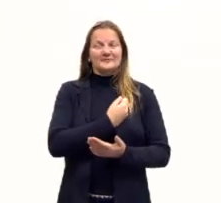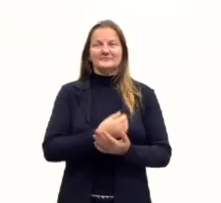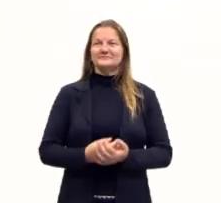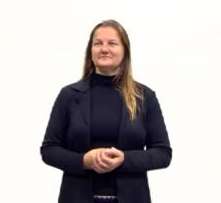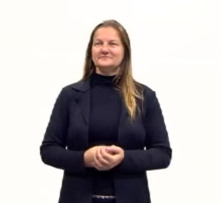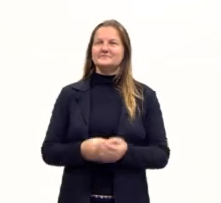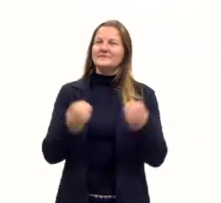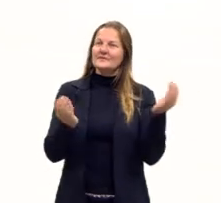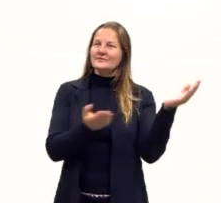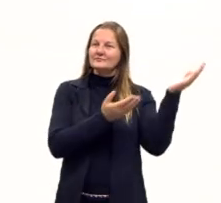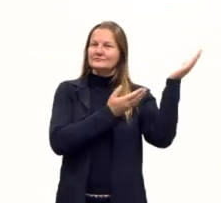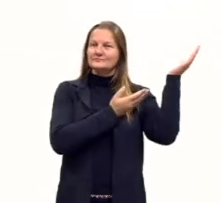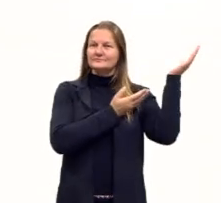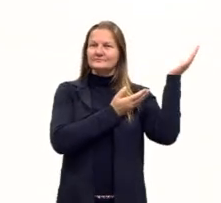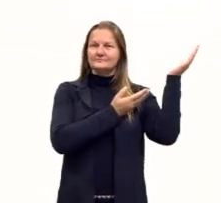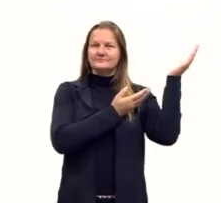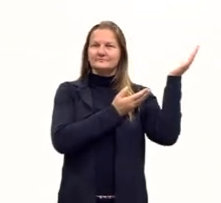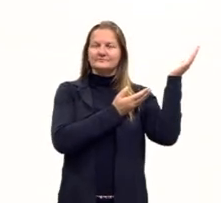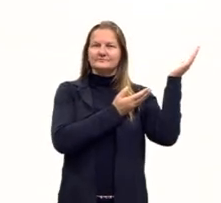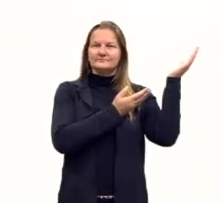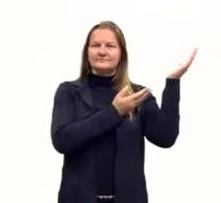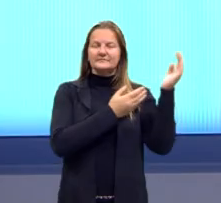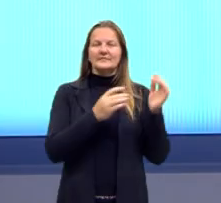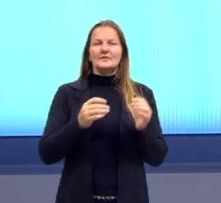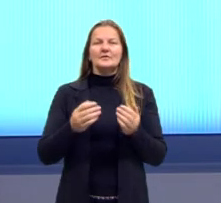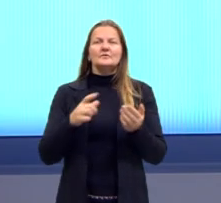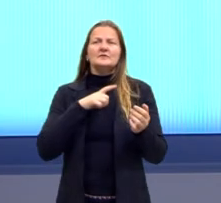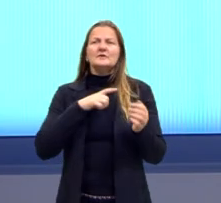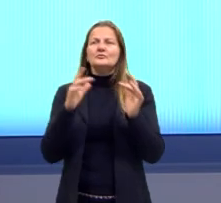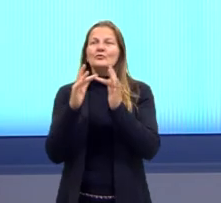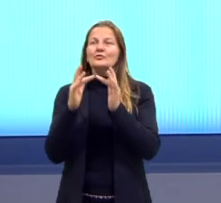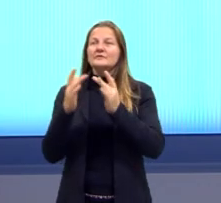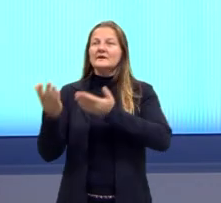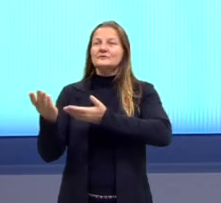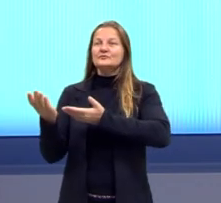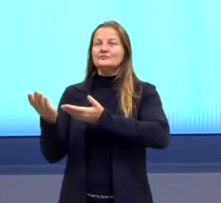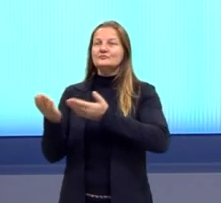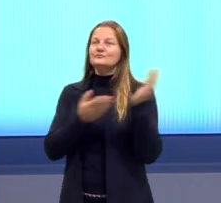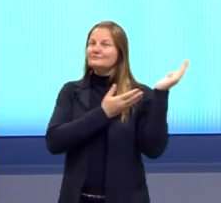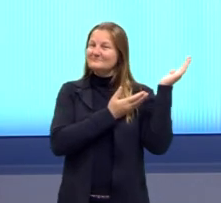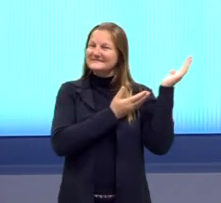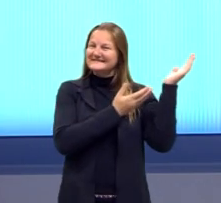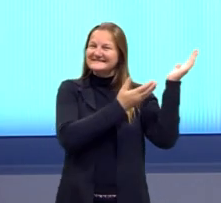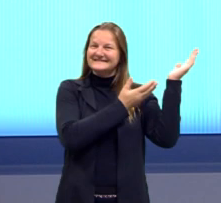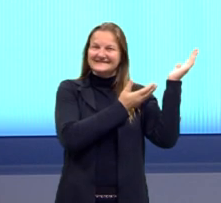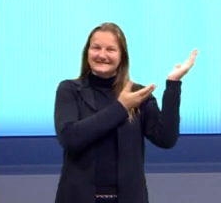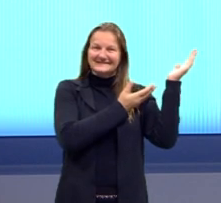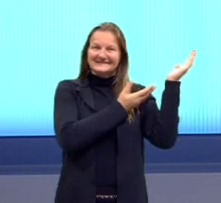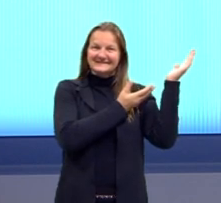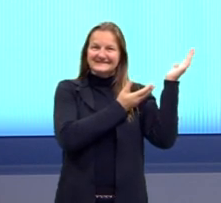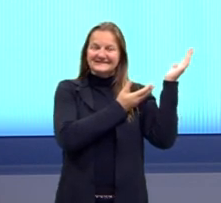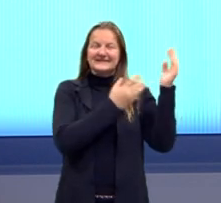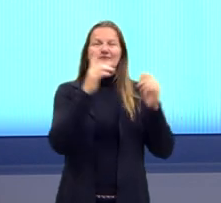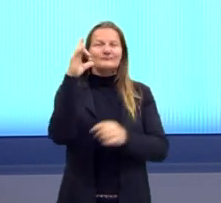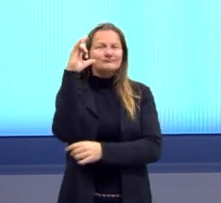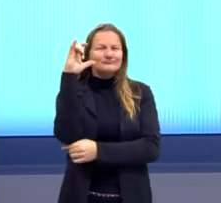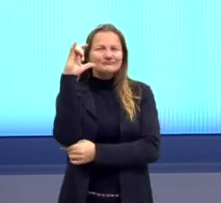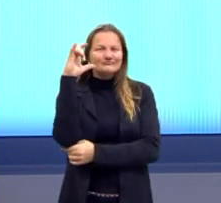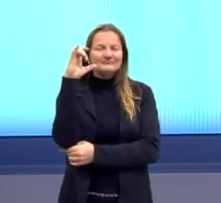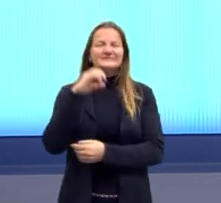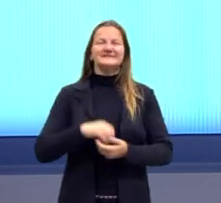praxe eu vou começar a falando para vocês que aqui no cantinho vocês têm as minhas redes sociais você sem o meu Instagram